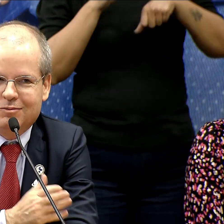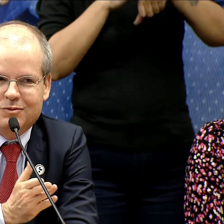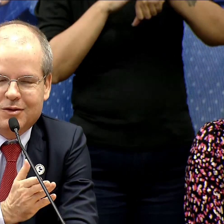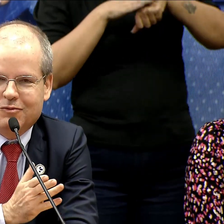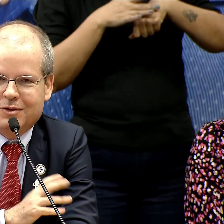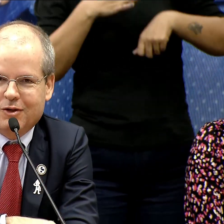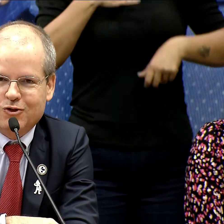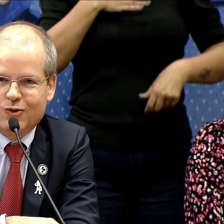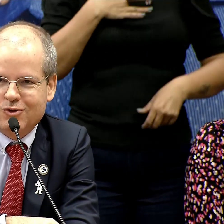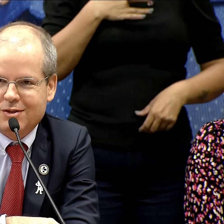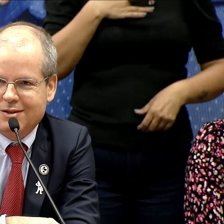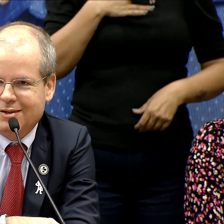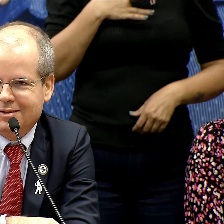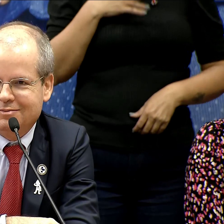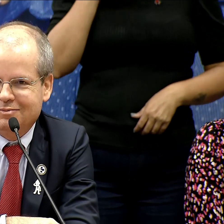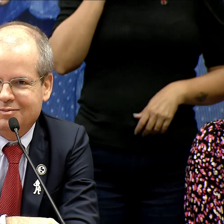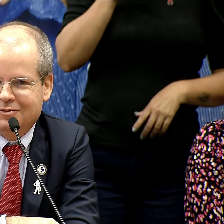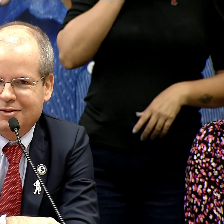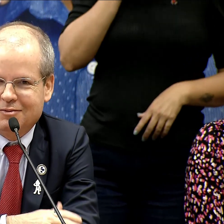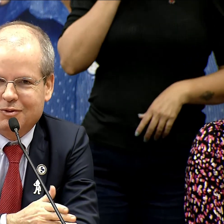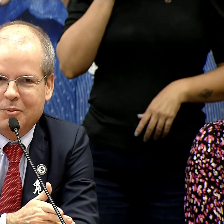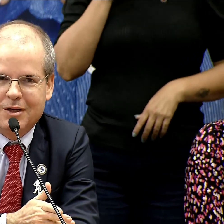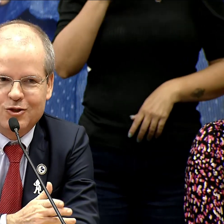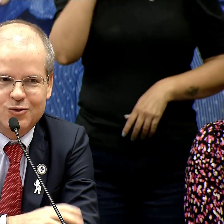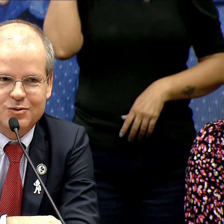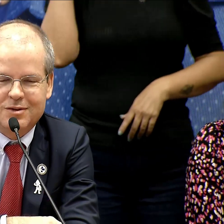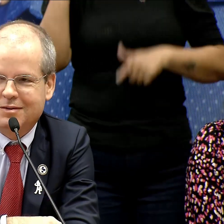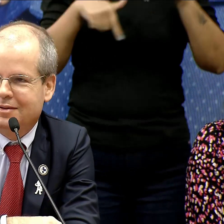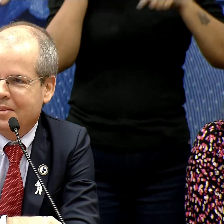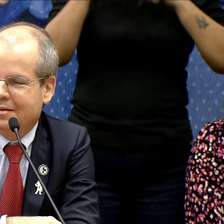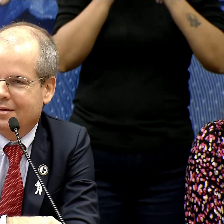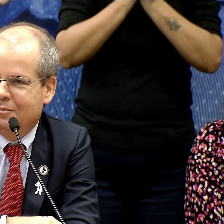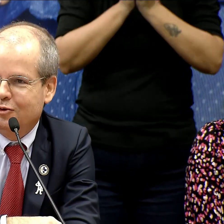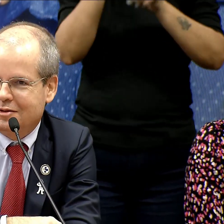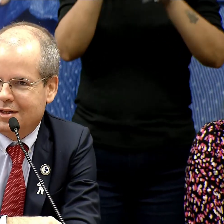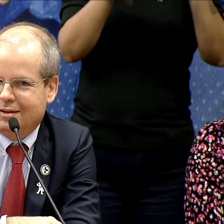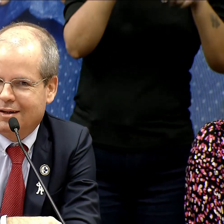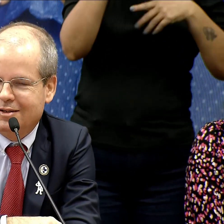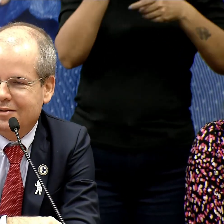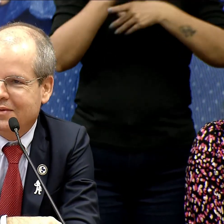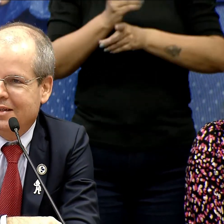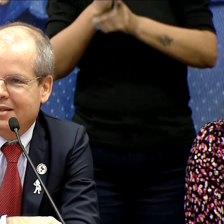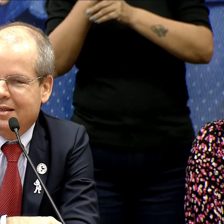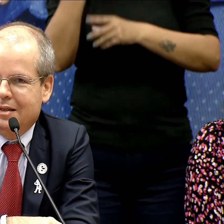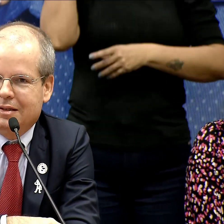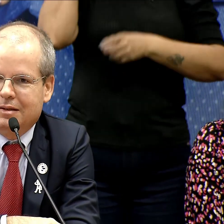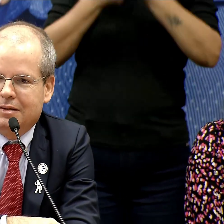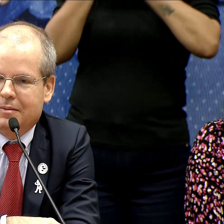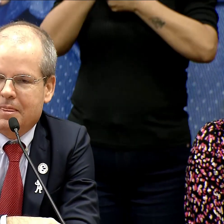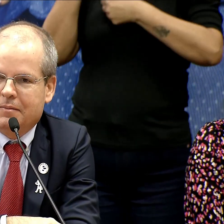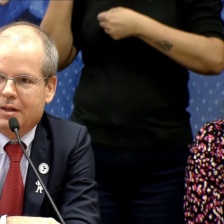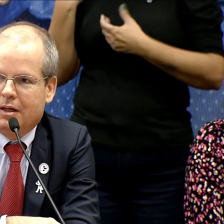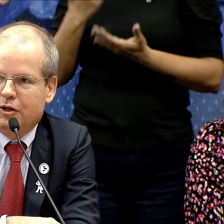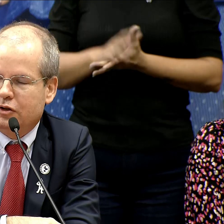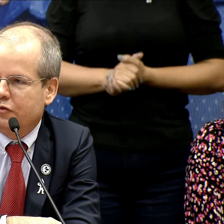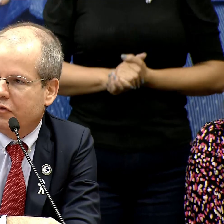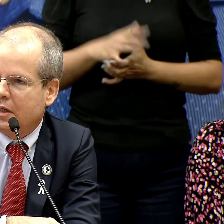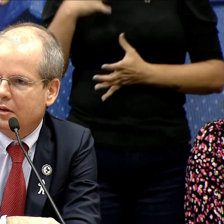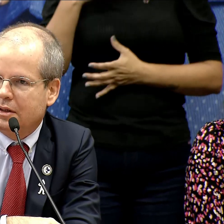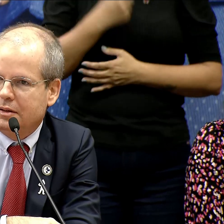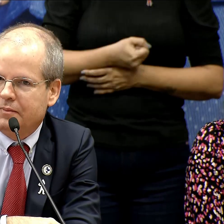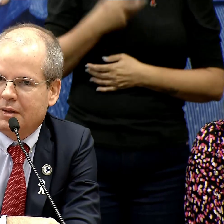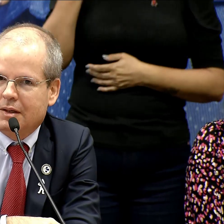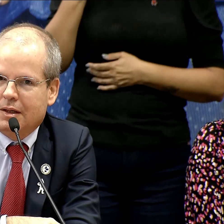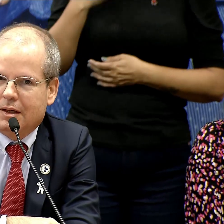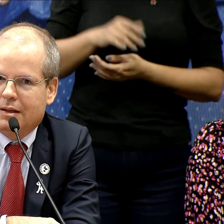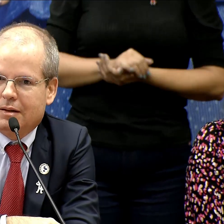eu tenho vários rostos aqui que, enfim, que eu trabalhei junto, né, há muitos atrás, e eu acho que o que foi falado